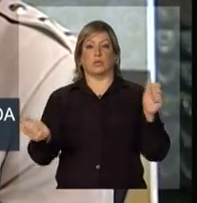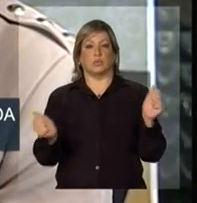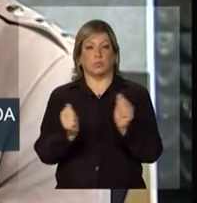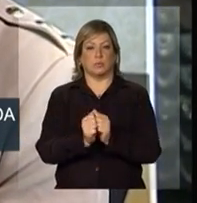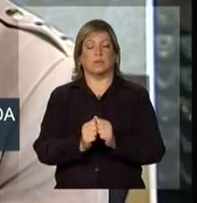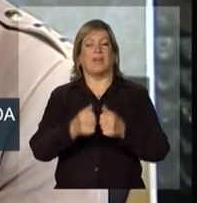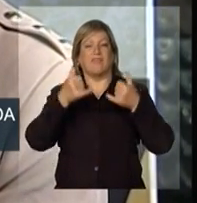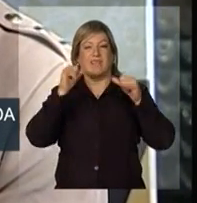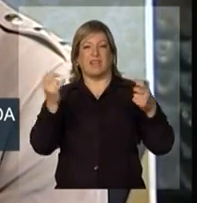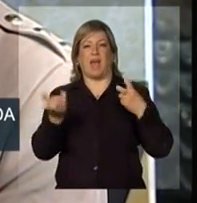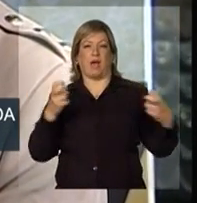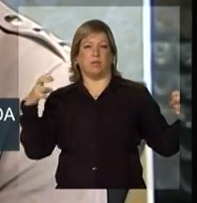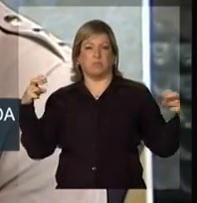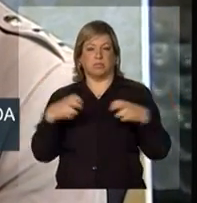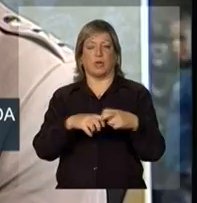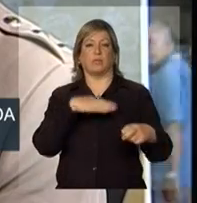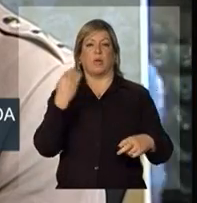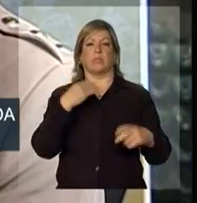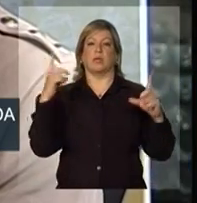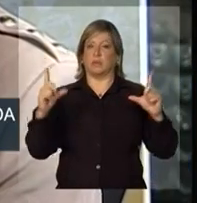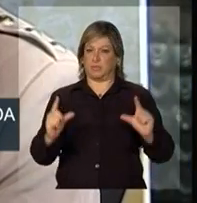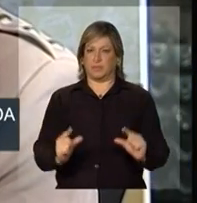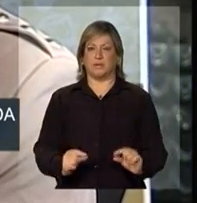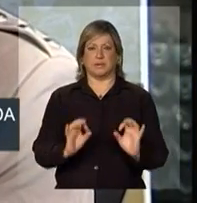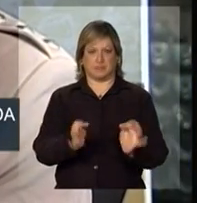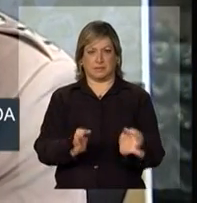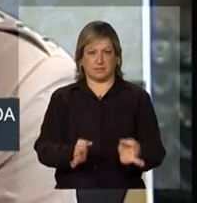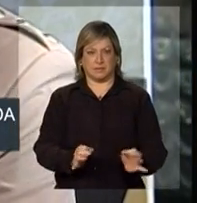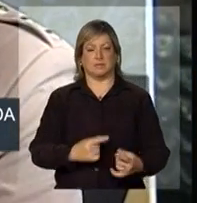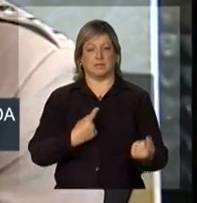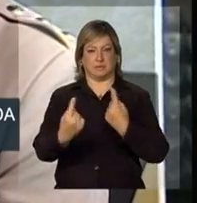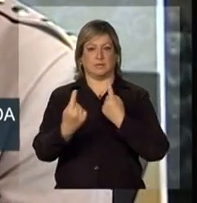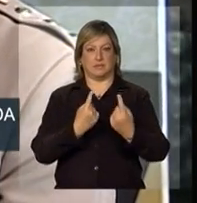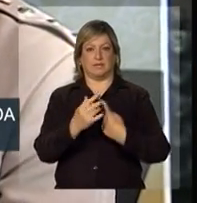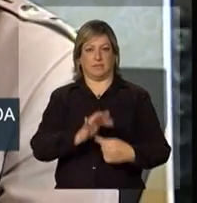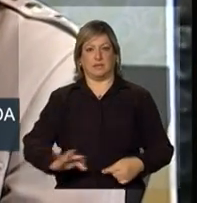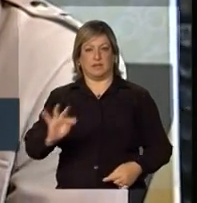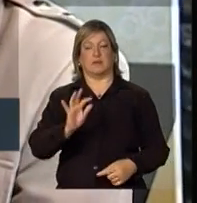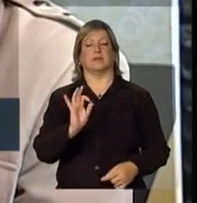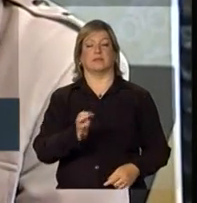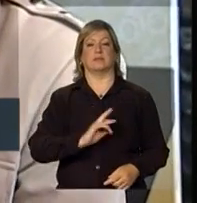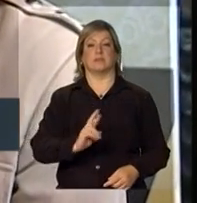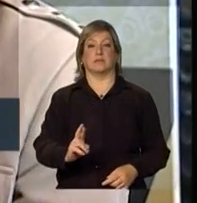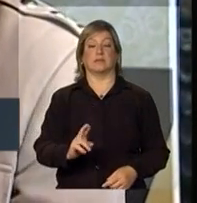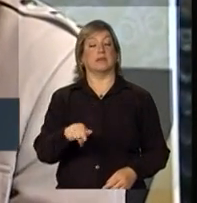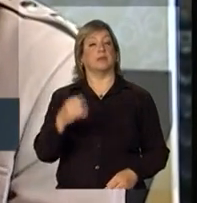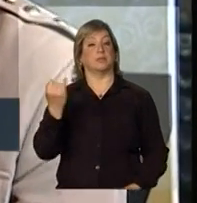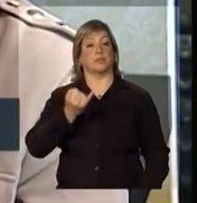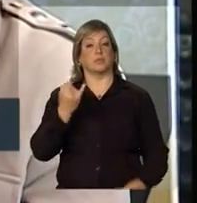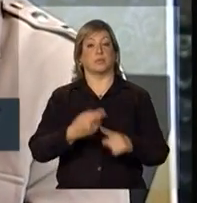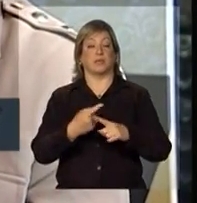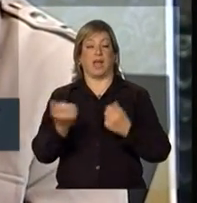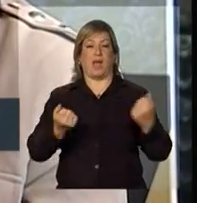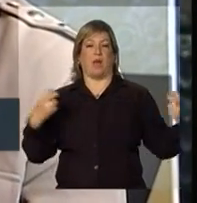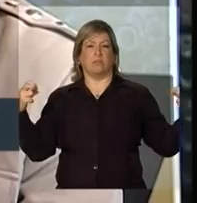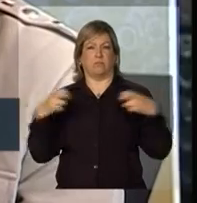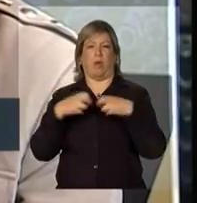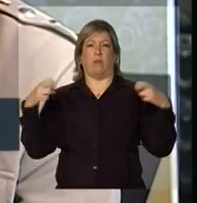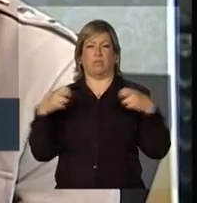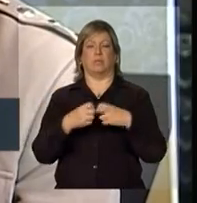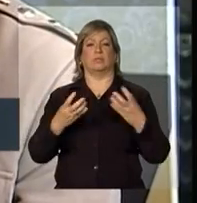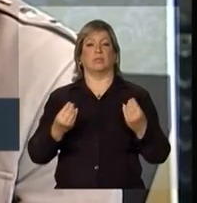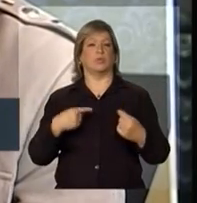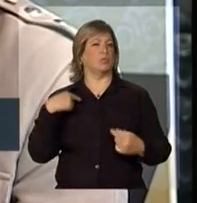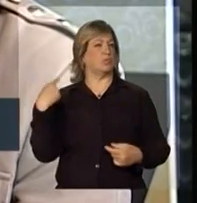combater esses acidentes e de reduzir o número de mortes nas rodovias federais isso é a operação integrada é muito importante porque os acidentes ocorrem em todas as